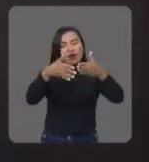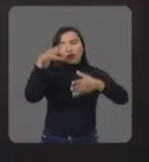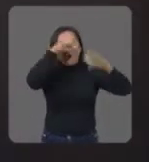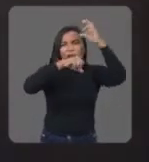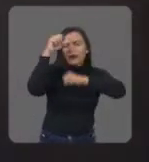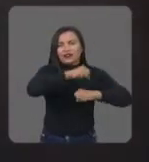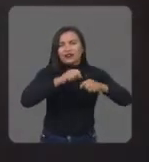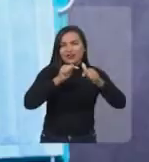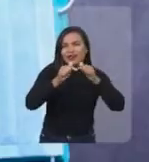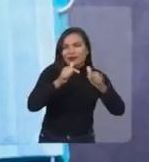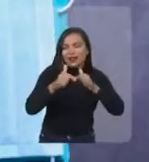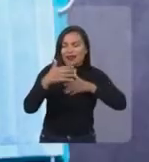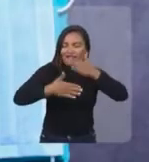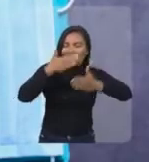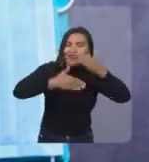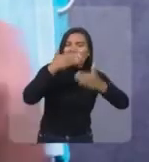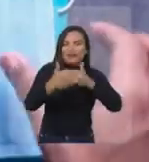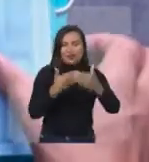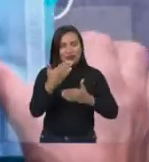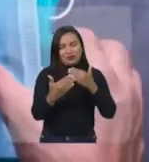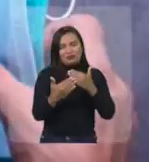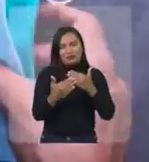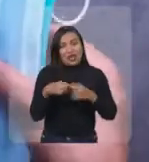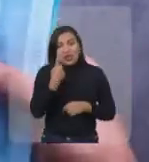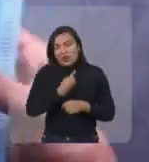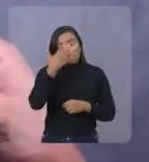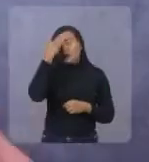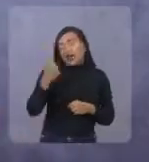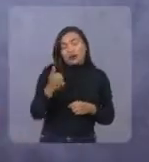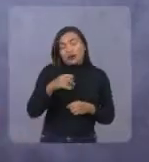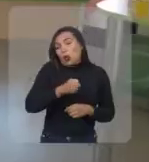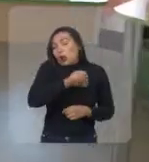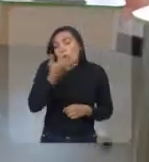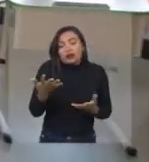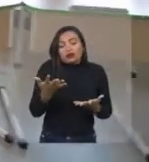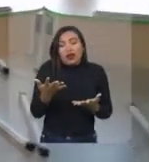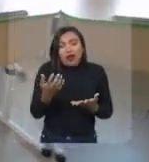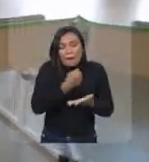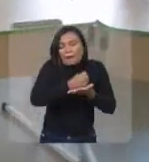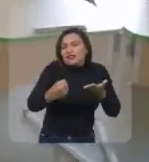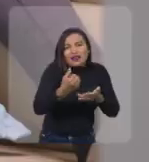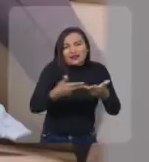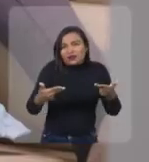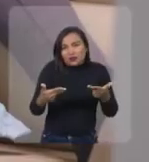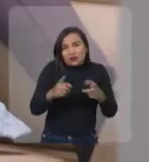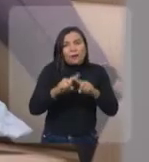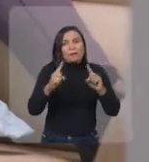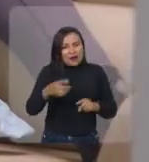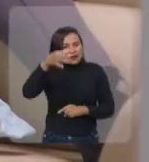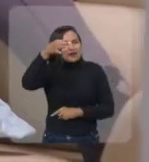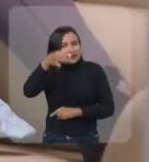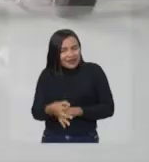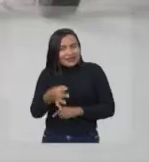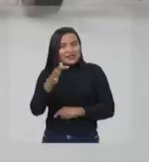trabalhar e evoluir. Mesmo que não saibamos quando tudo isso vai passar, podemos pelo menos ter uma